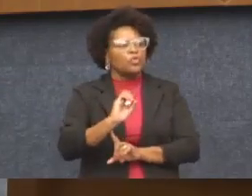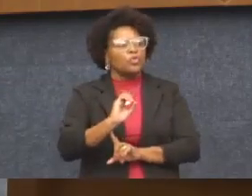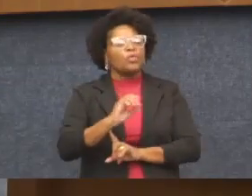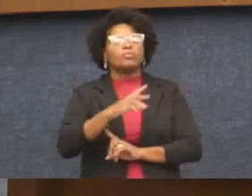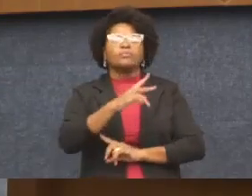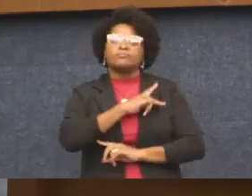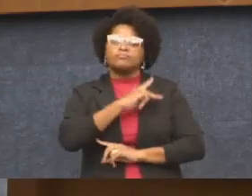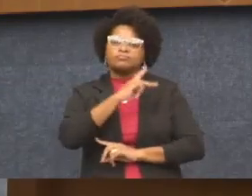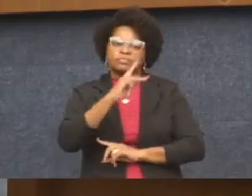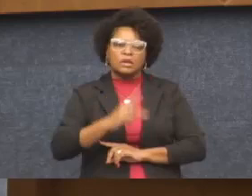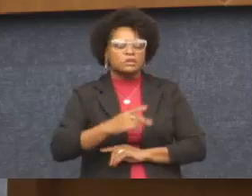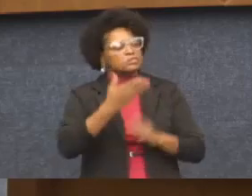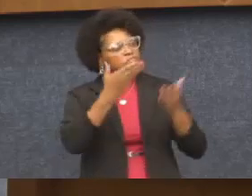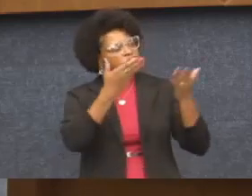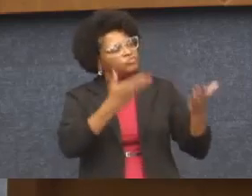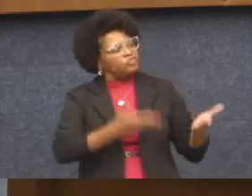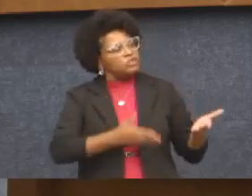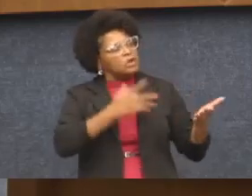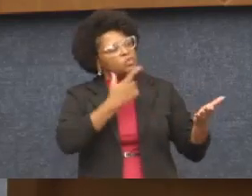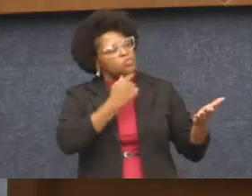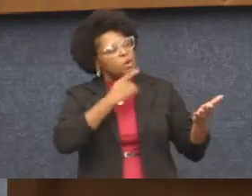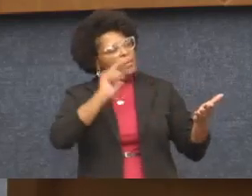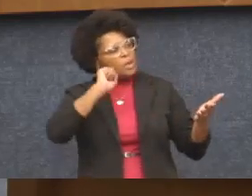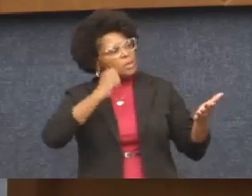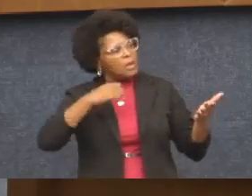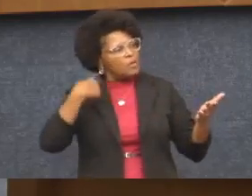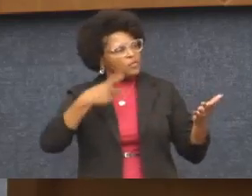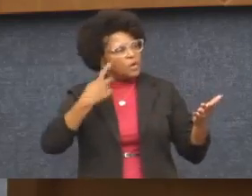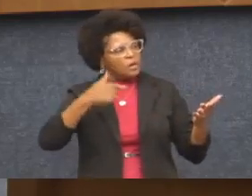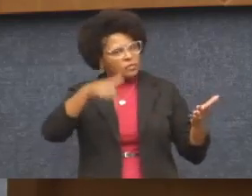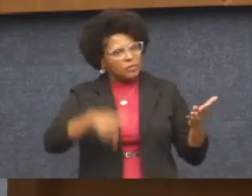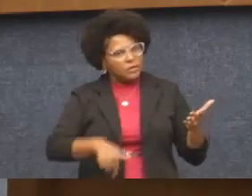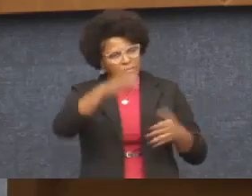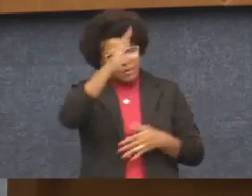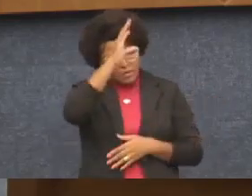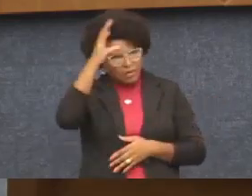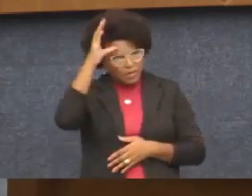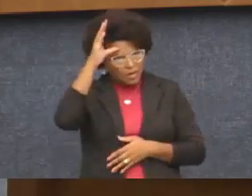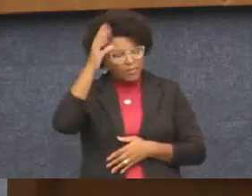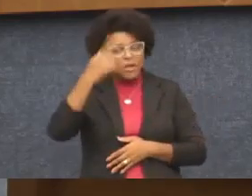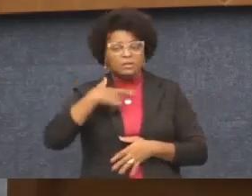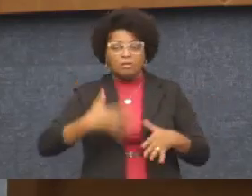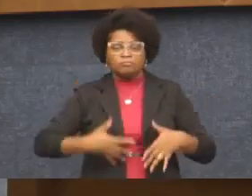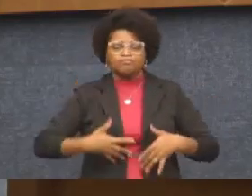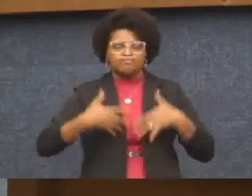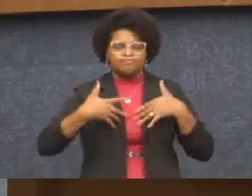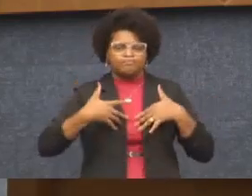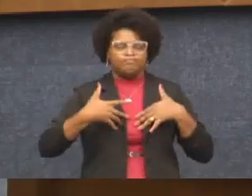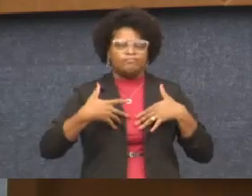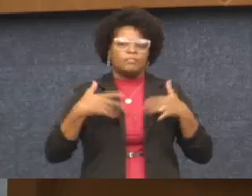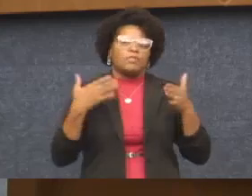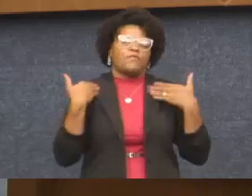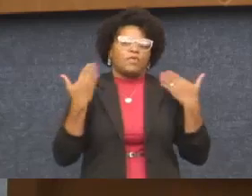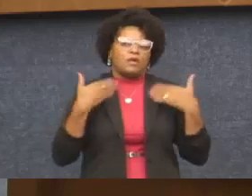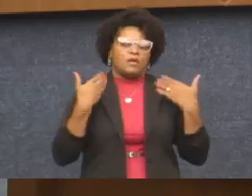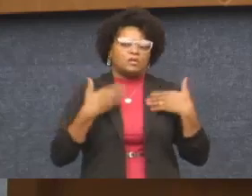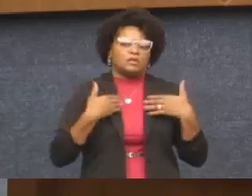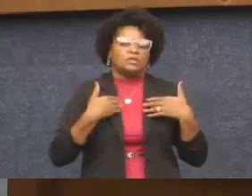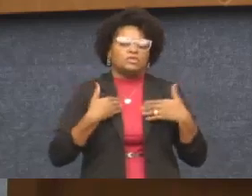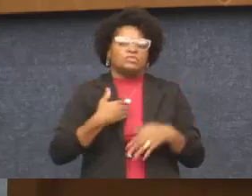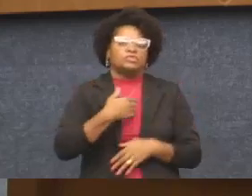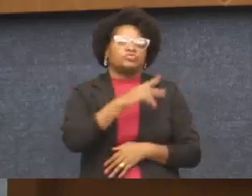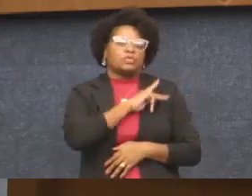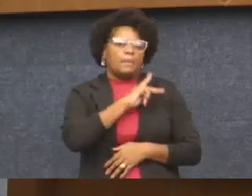está um homem negro, vereador, colega nessa casa. E eu sou muito contente de ser o presidente da Câmara Municipal de Belo Horizonte,